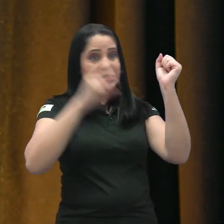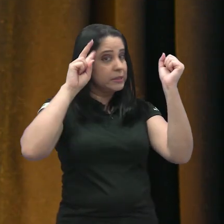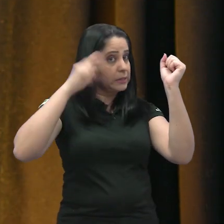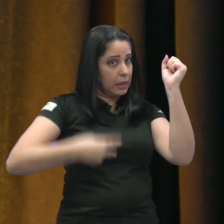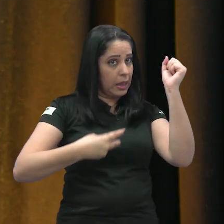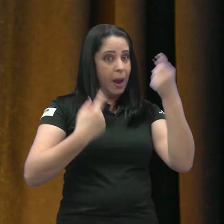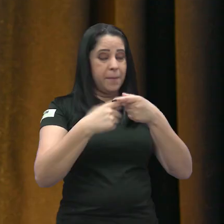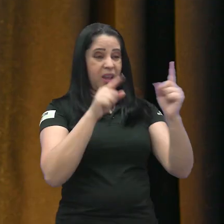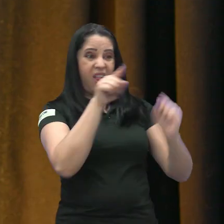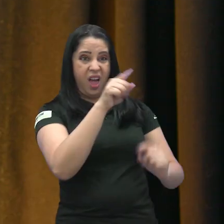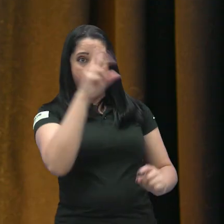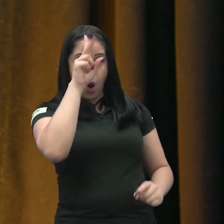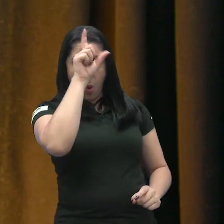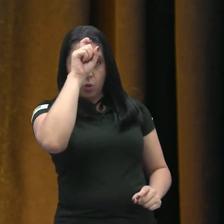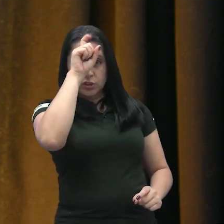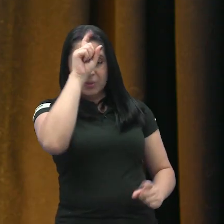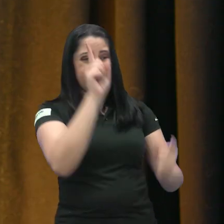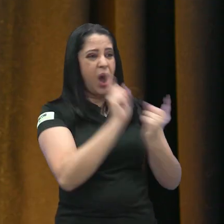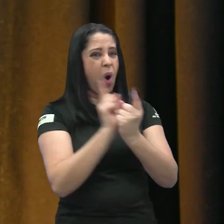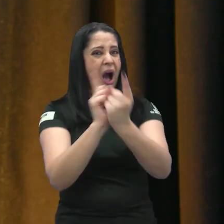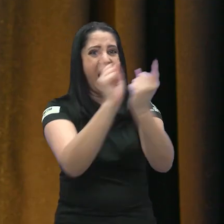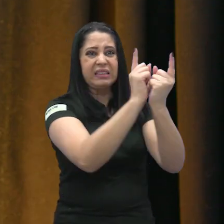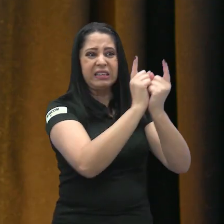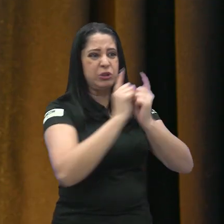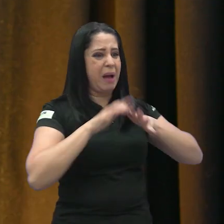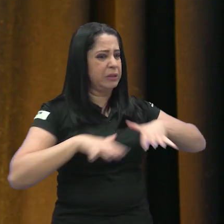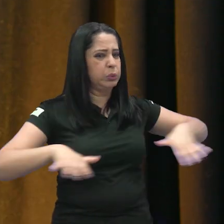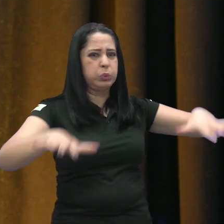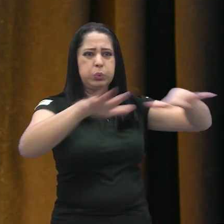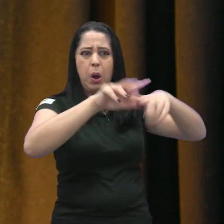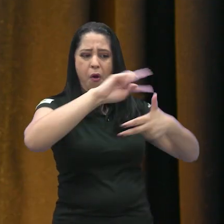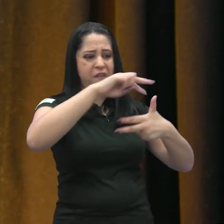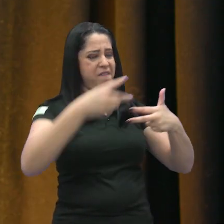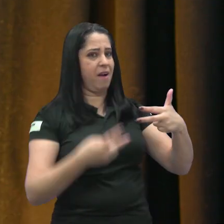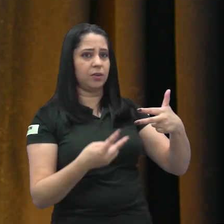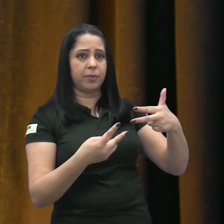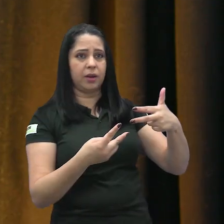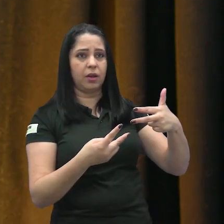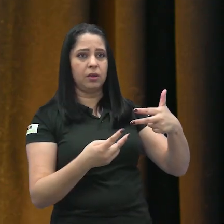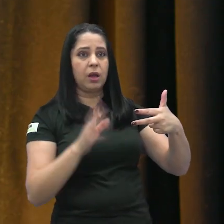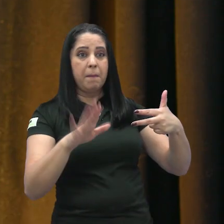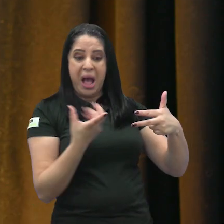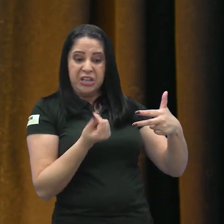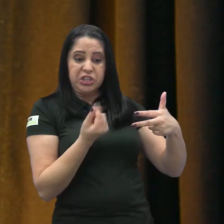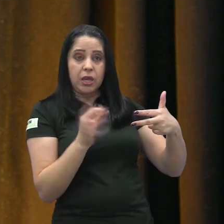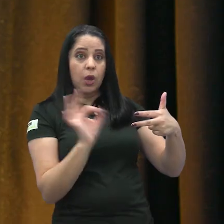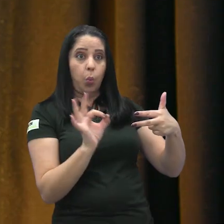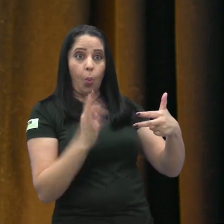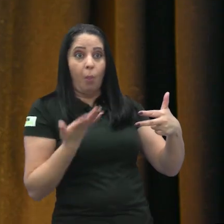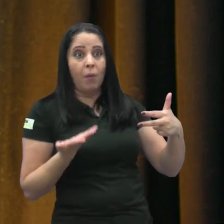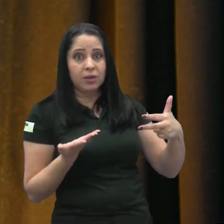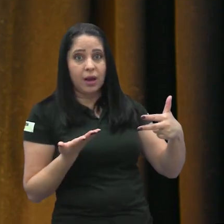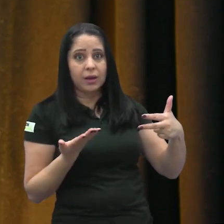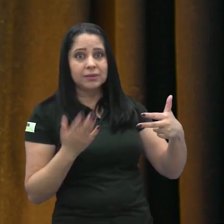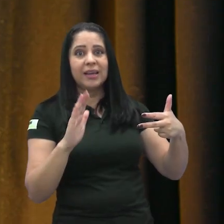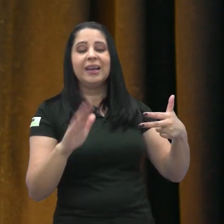reconhecido. O hospital municipal nosso hoje, Priscila, ele atende praticamente a toda a região metropolitana e não recebe por isso. Então,